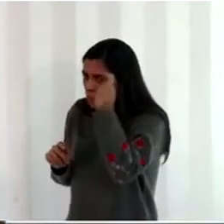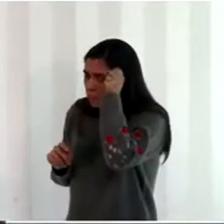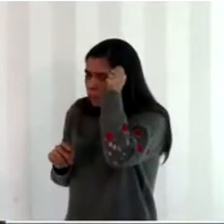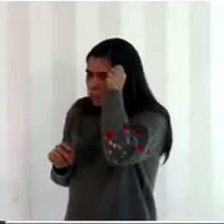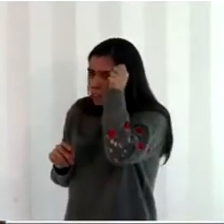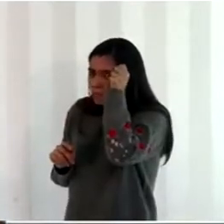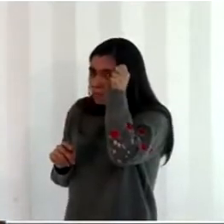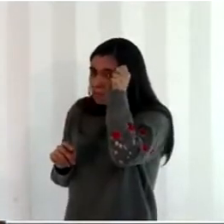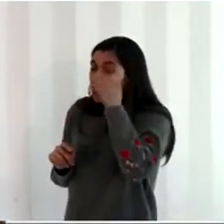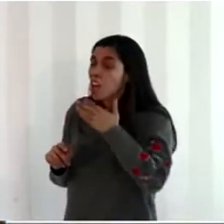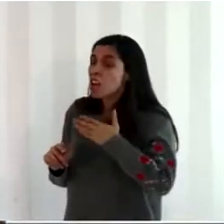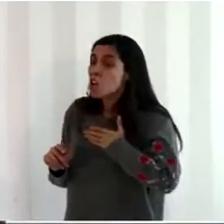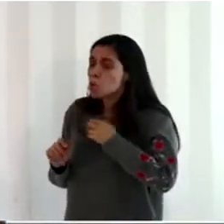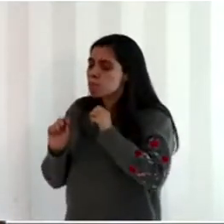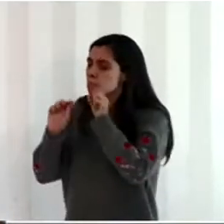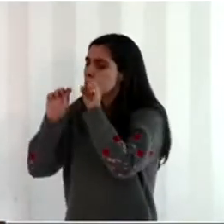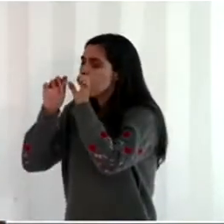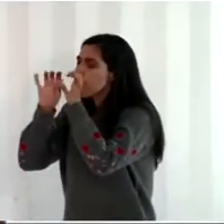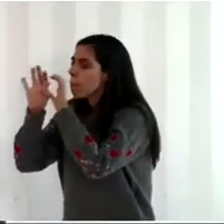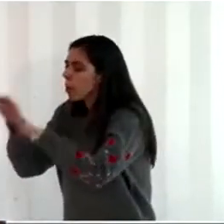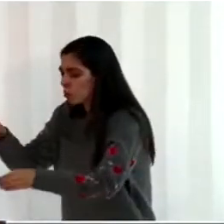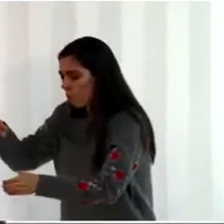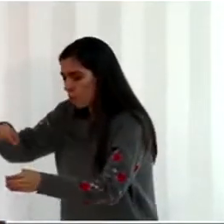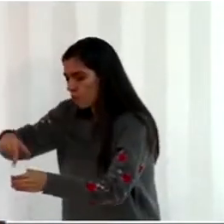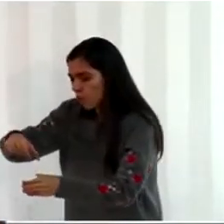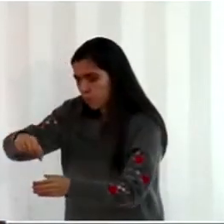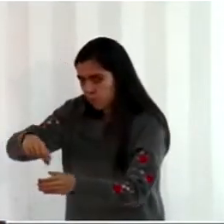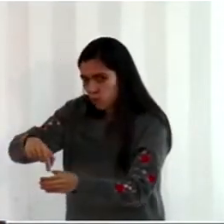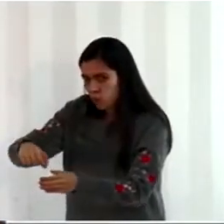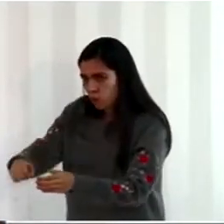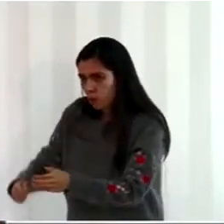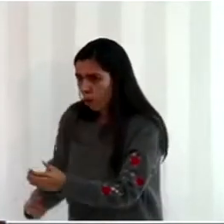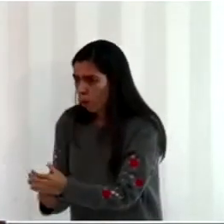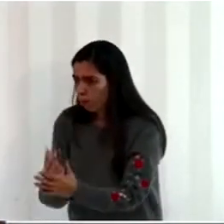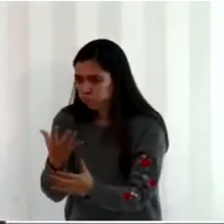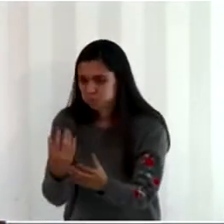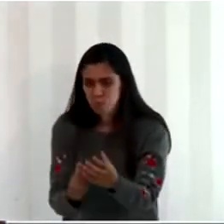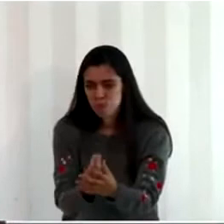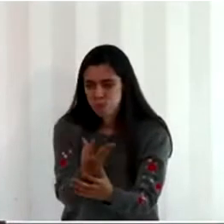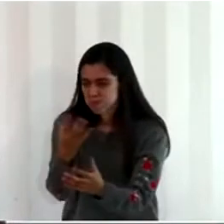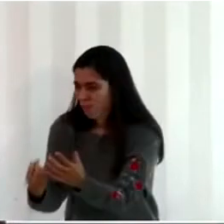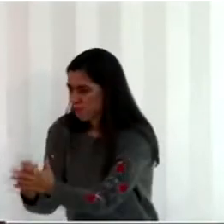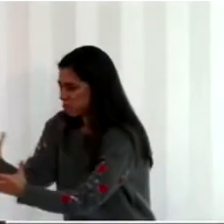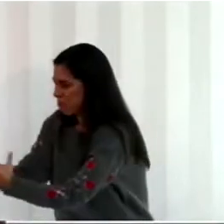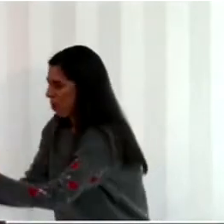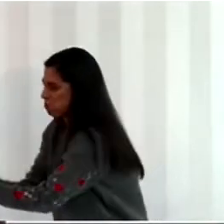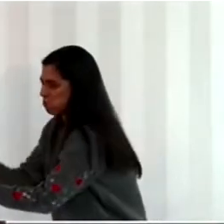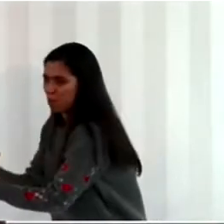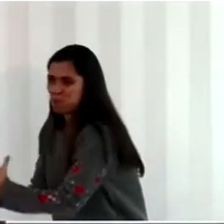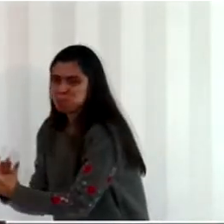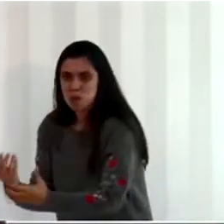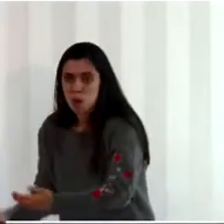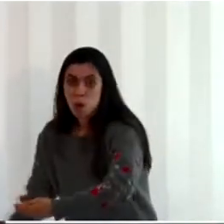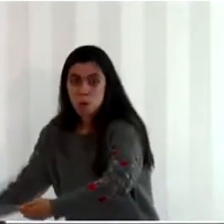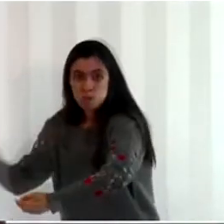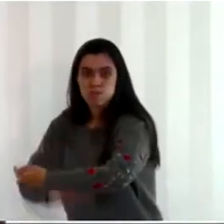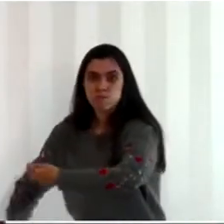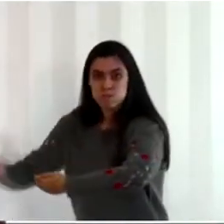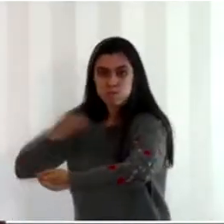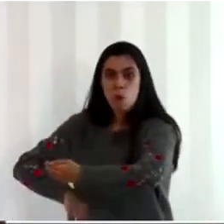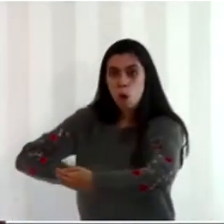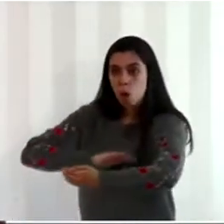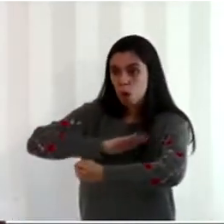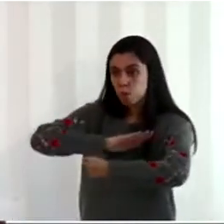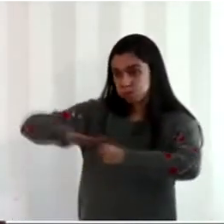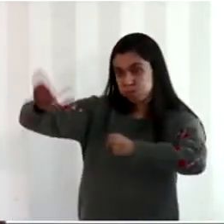a terceira mensagem, a quarta mensagem e última do livro do profeta Ageu, volta a falar de quem? De